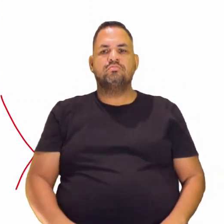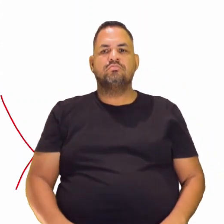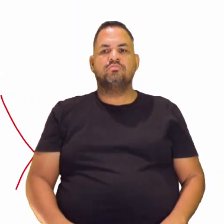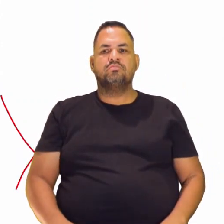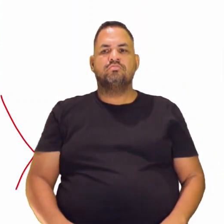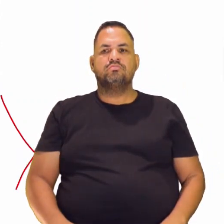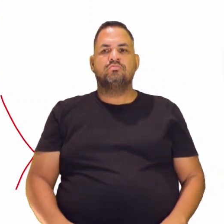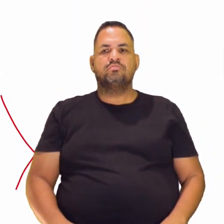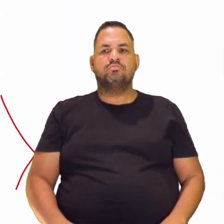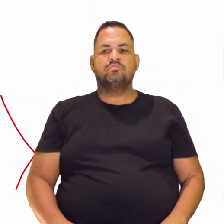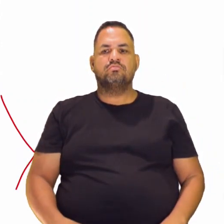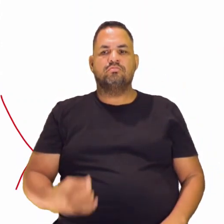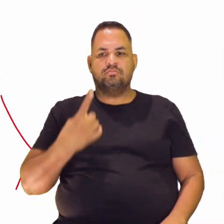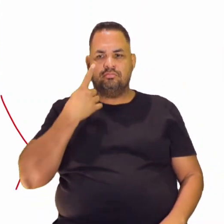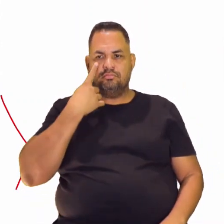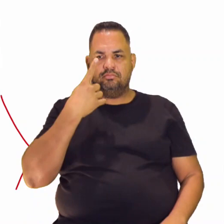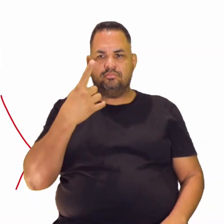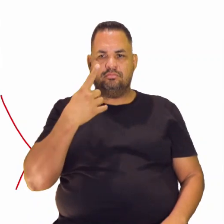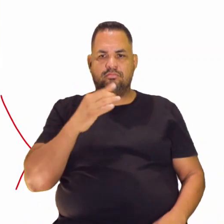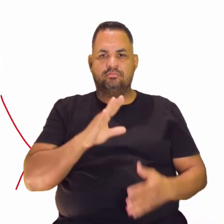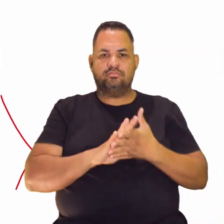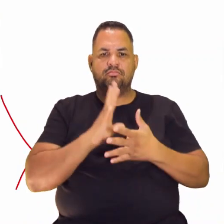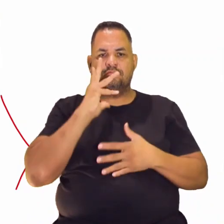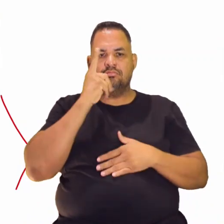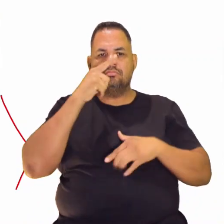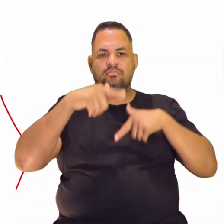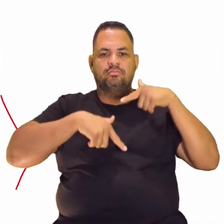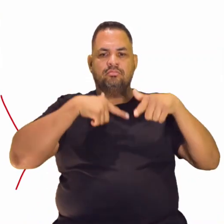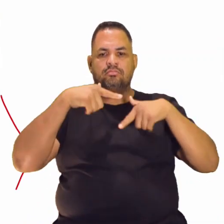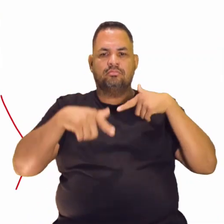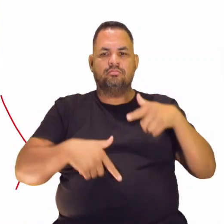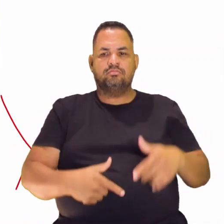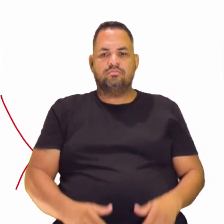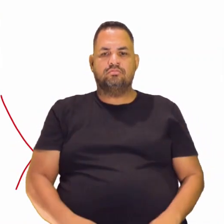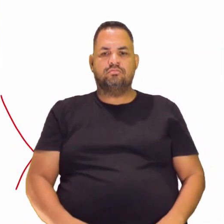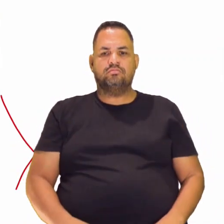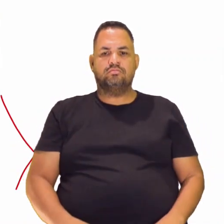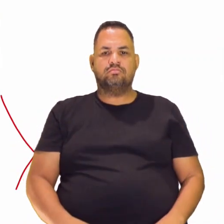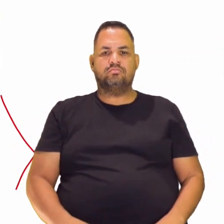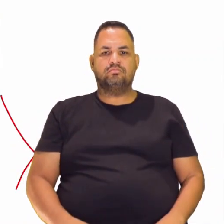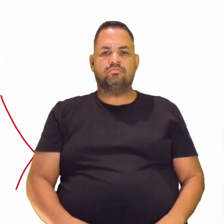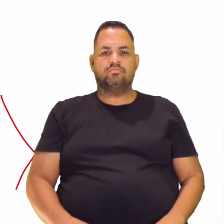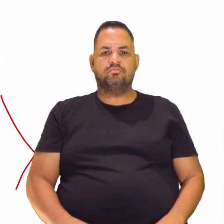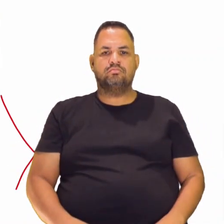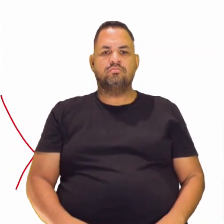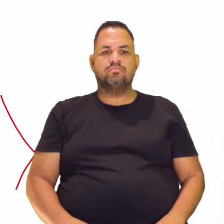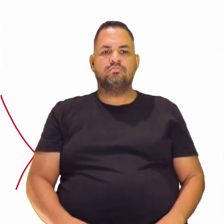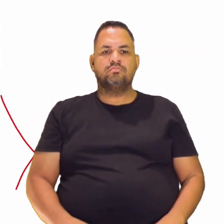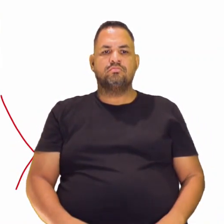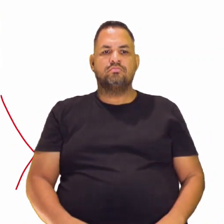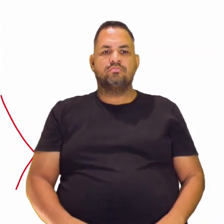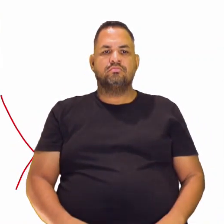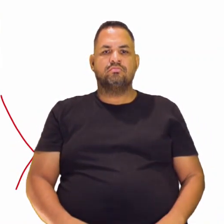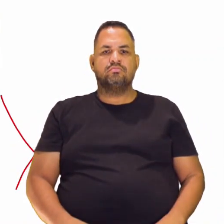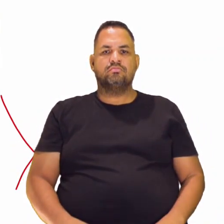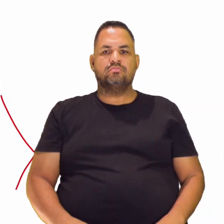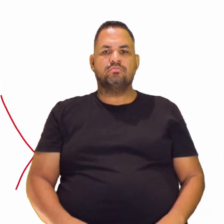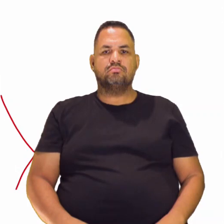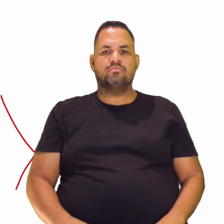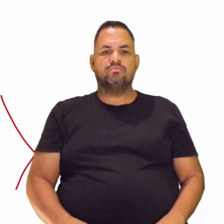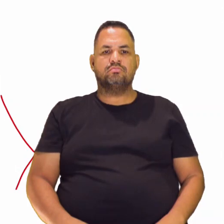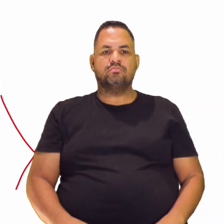Então, veja que belíssimo trabalho esse aqui. É incrível,